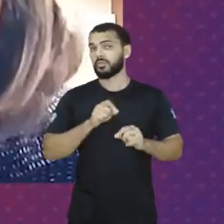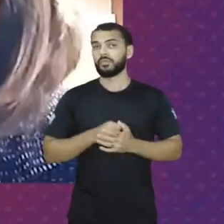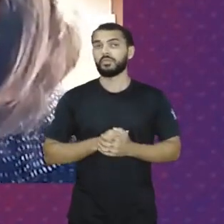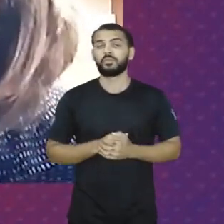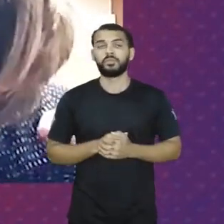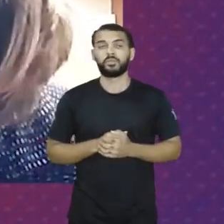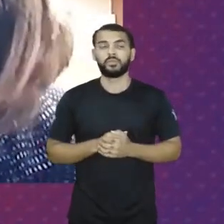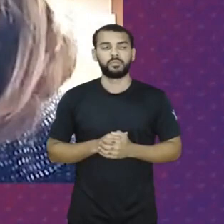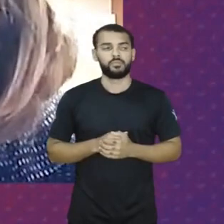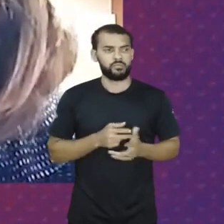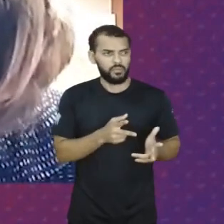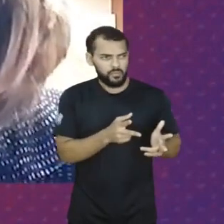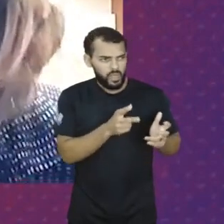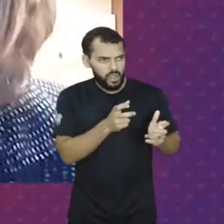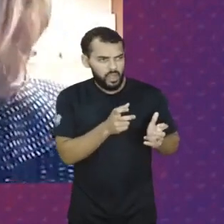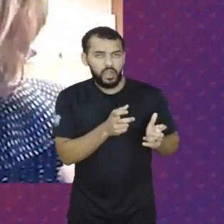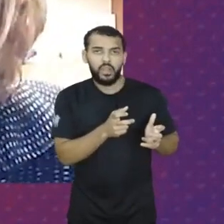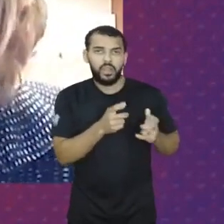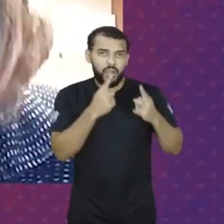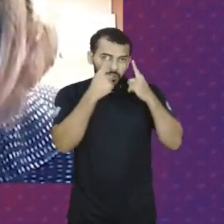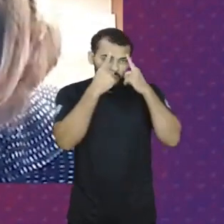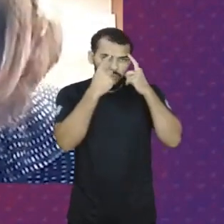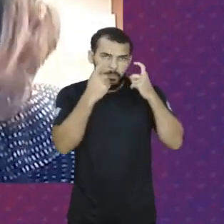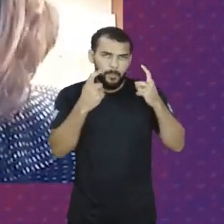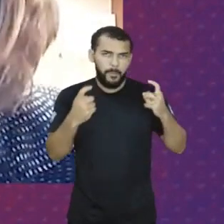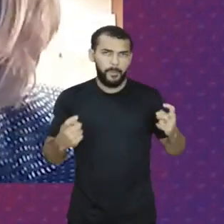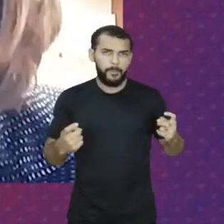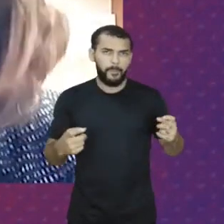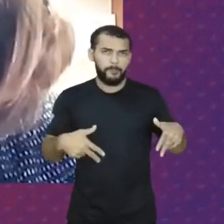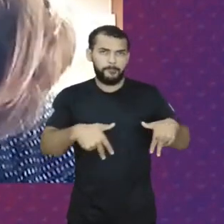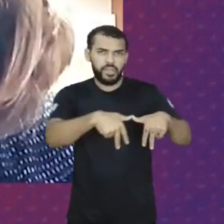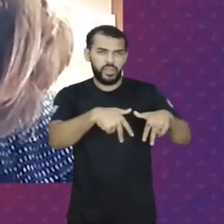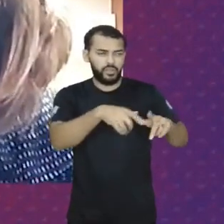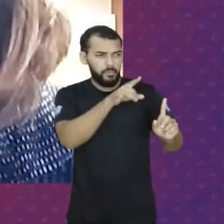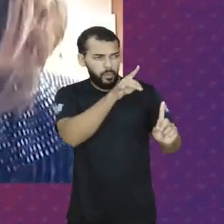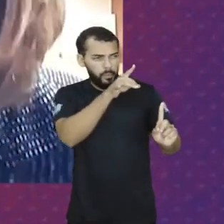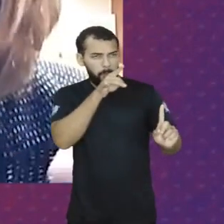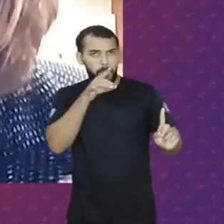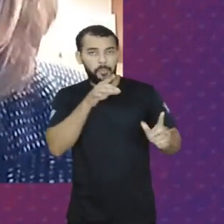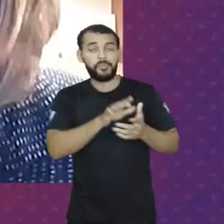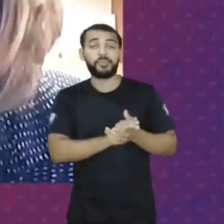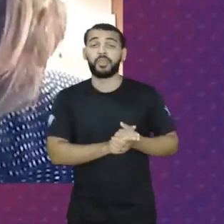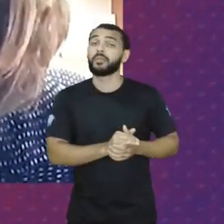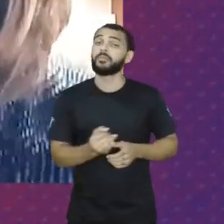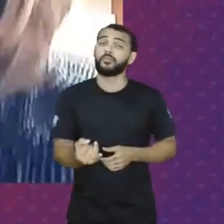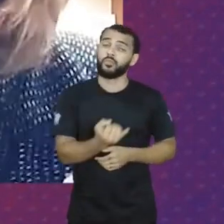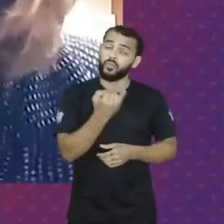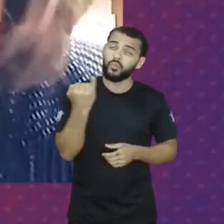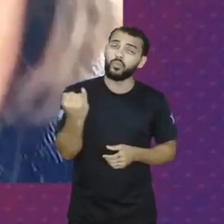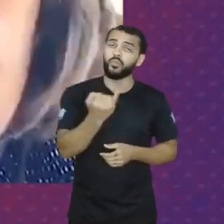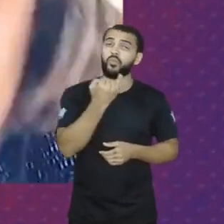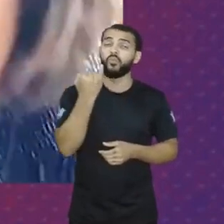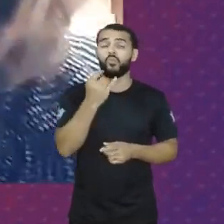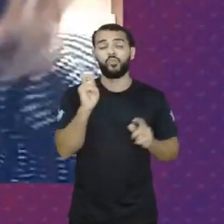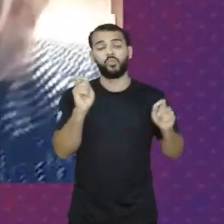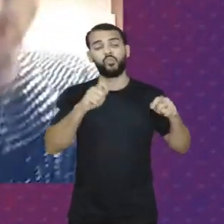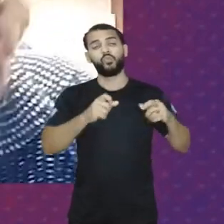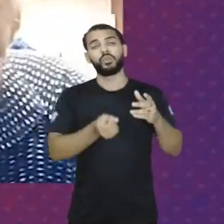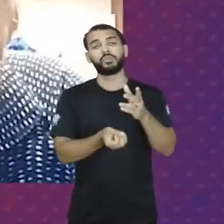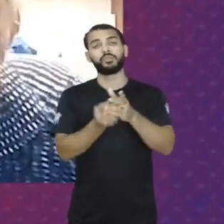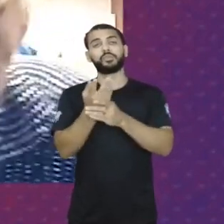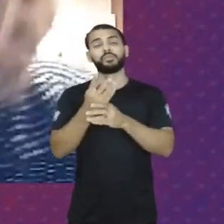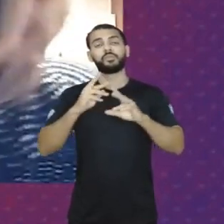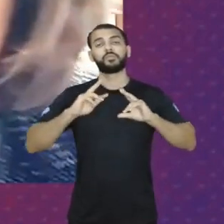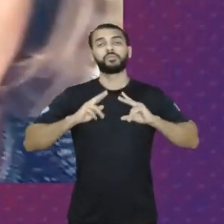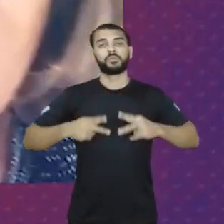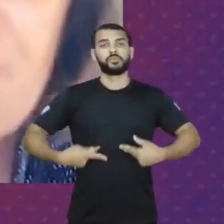combater, identificar e combater as violências de gênero é fundamental para a construção de uma